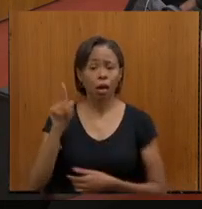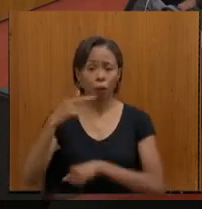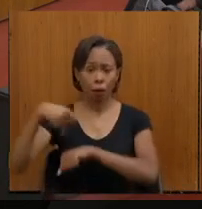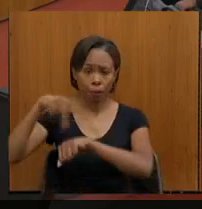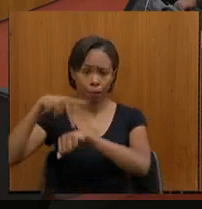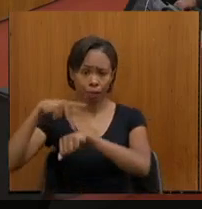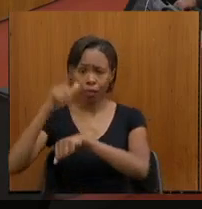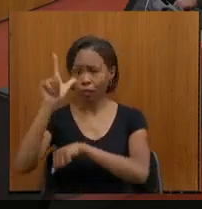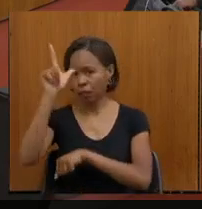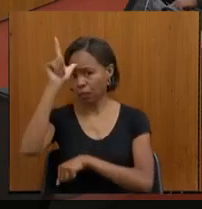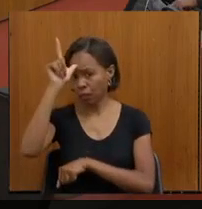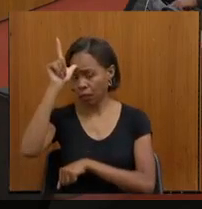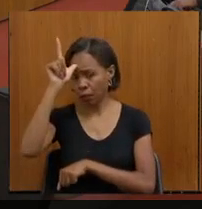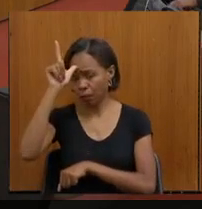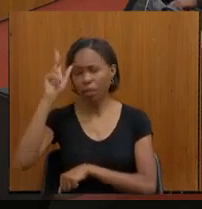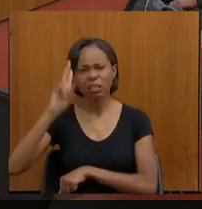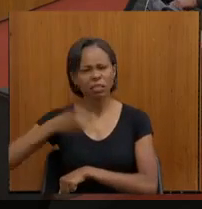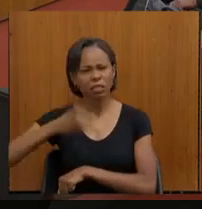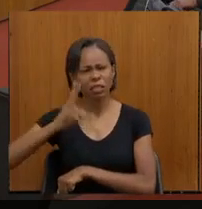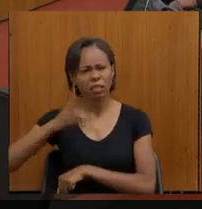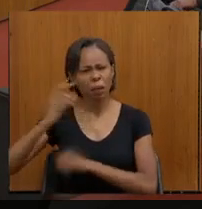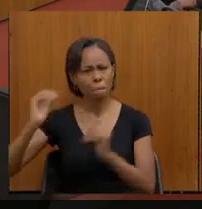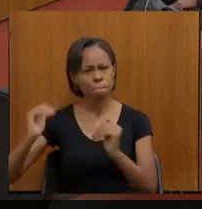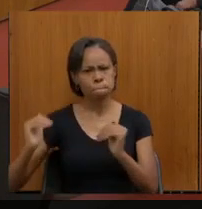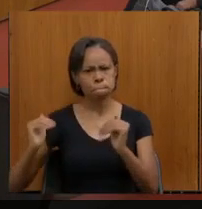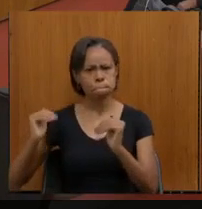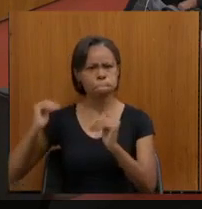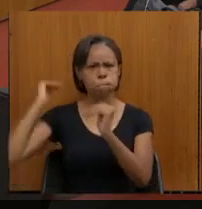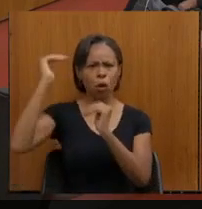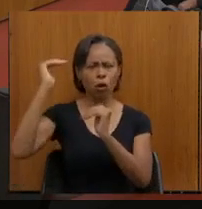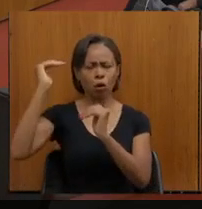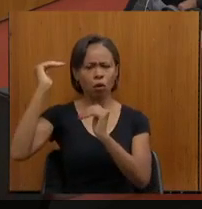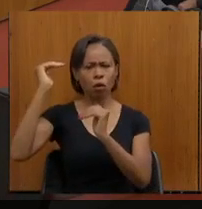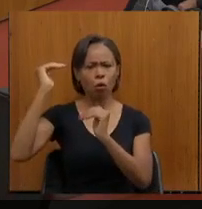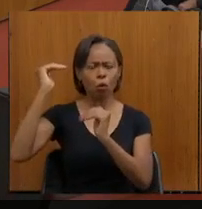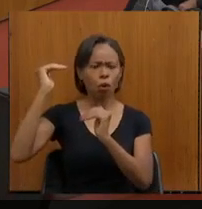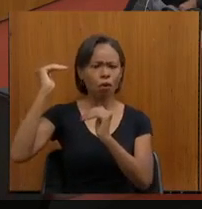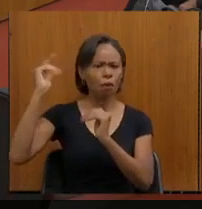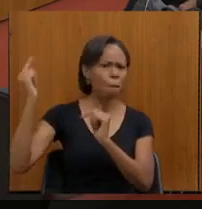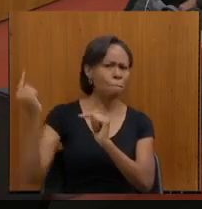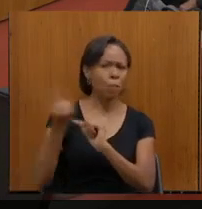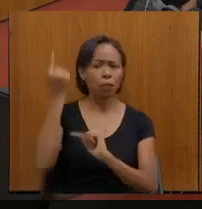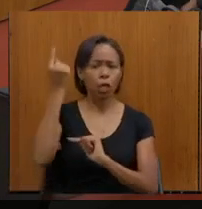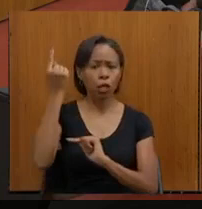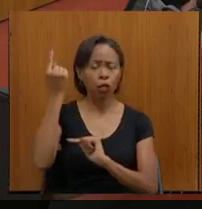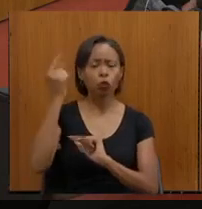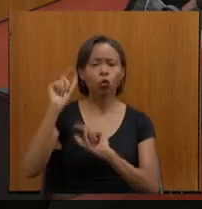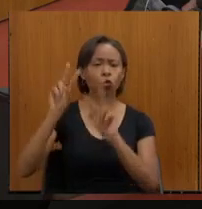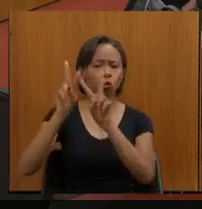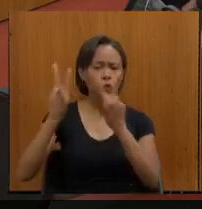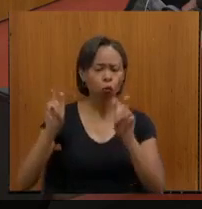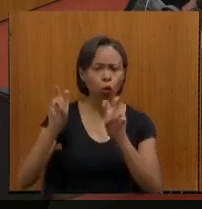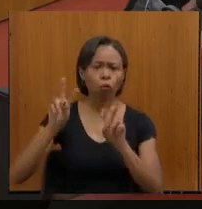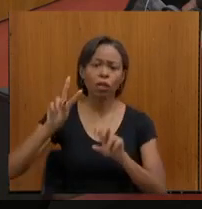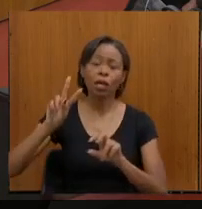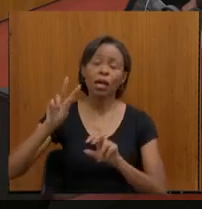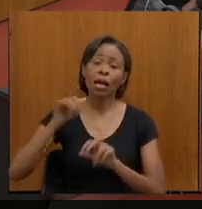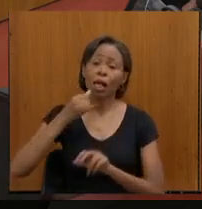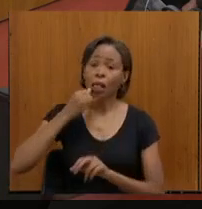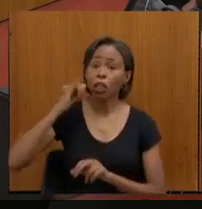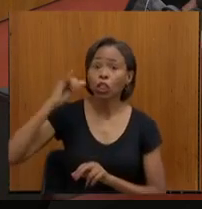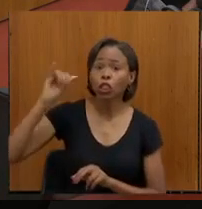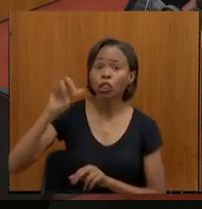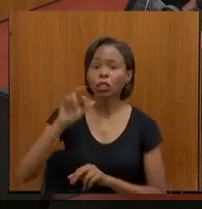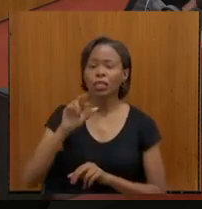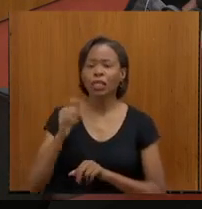né Sempre lidera no mundo a questão das energias renováveis né Tem ido